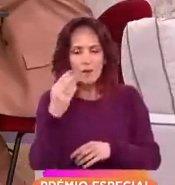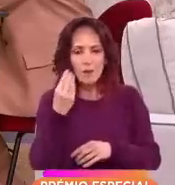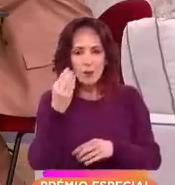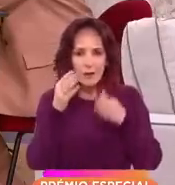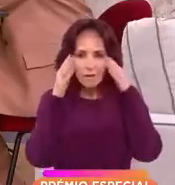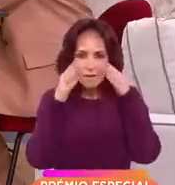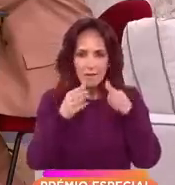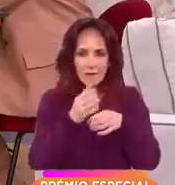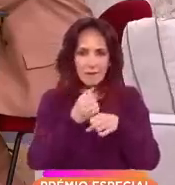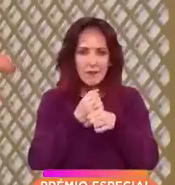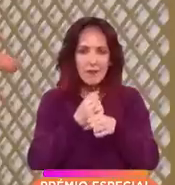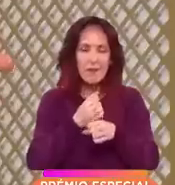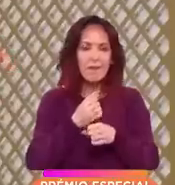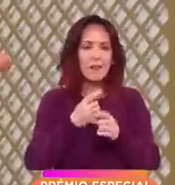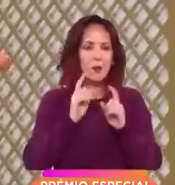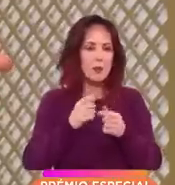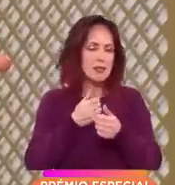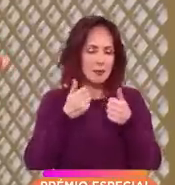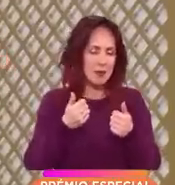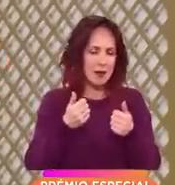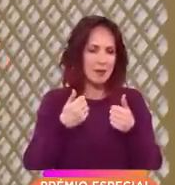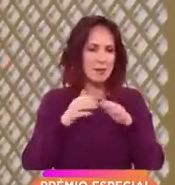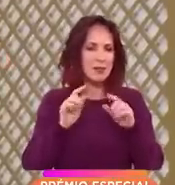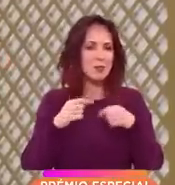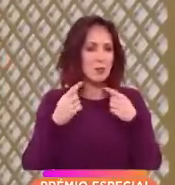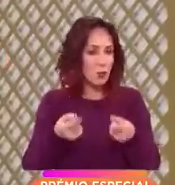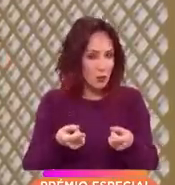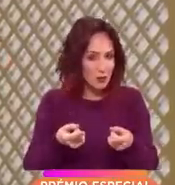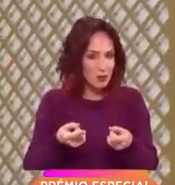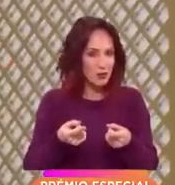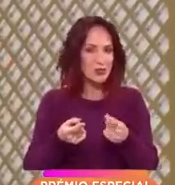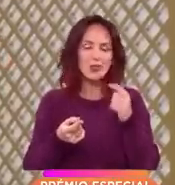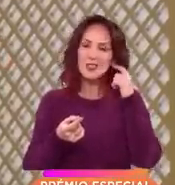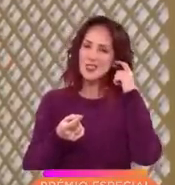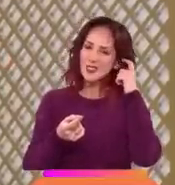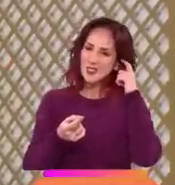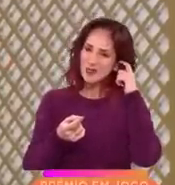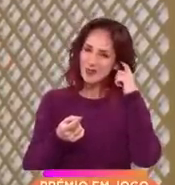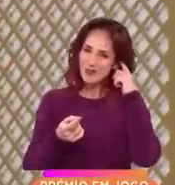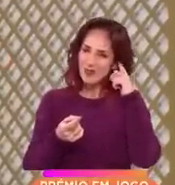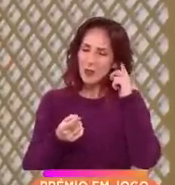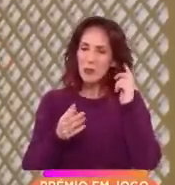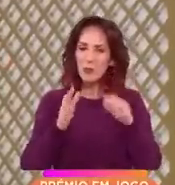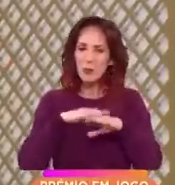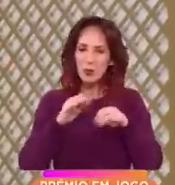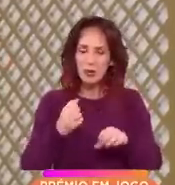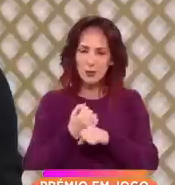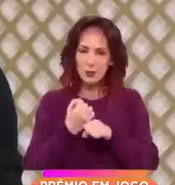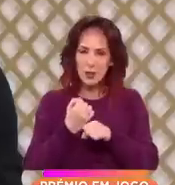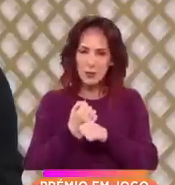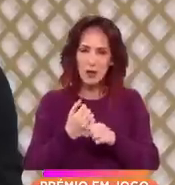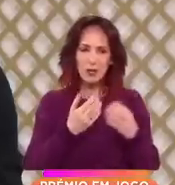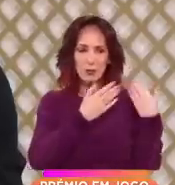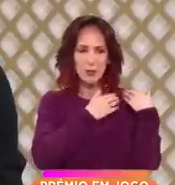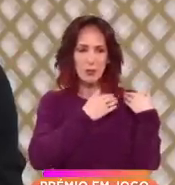focares tanto no trabalho, as coisas começam muito bem, mas a partir de uma certa altura, porque o trabalho tem um peso